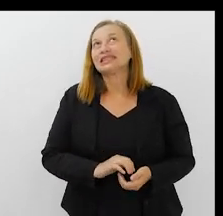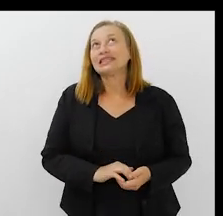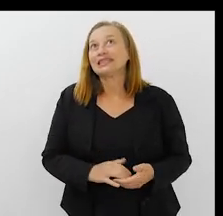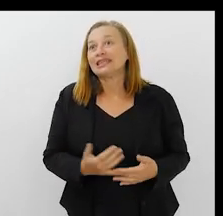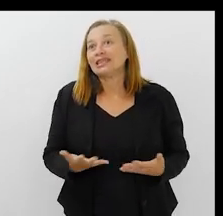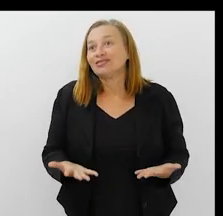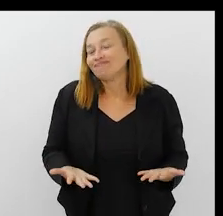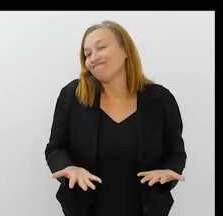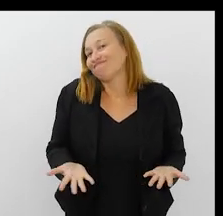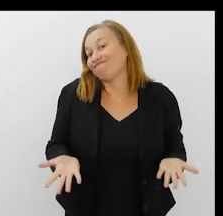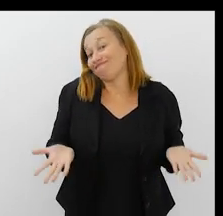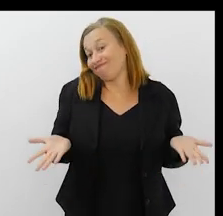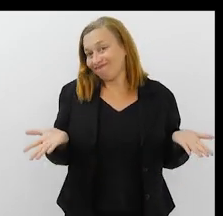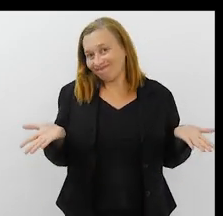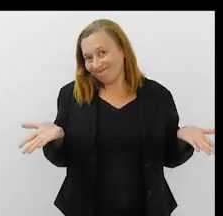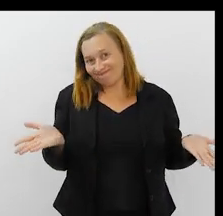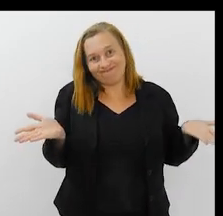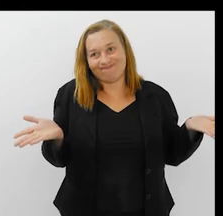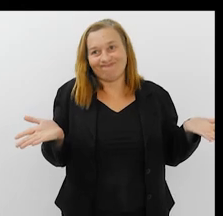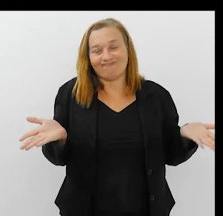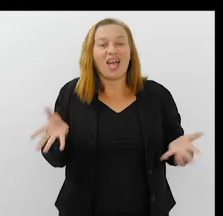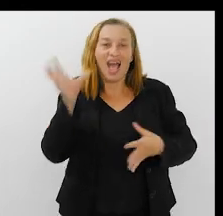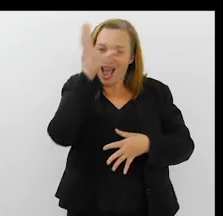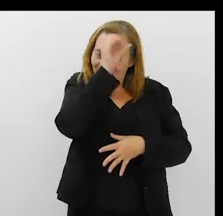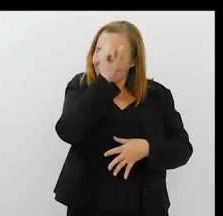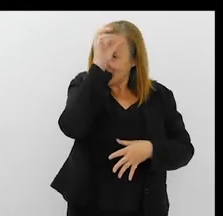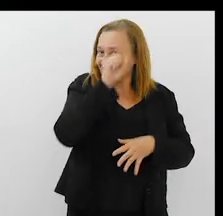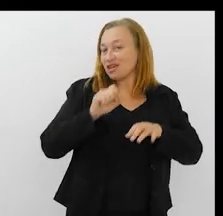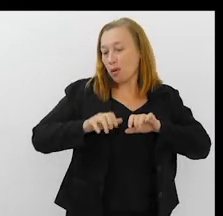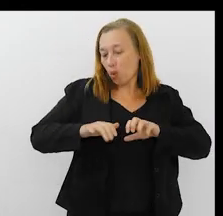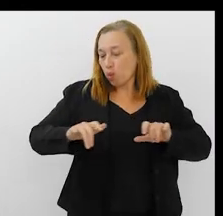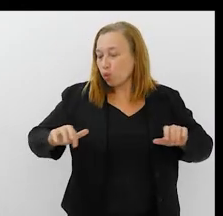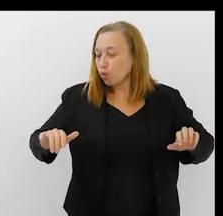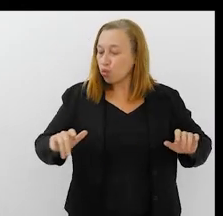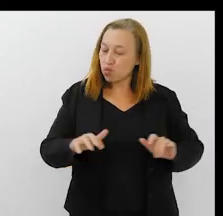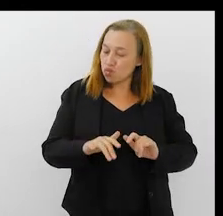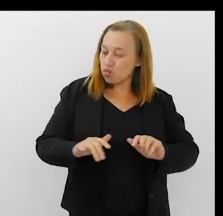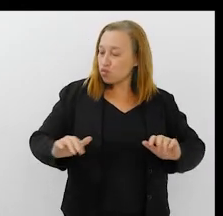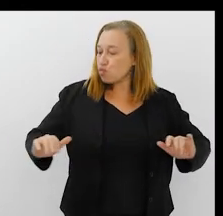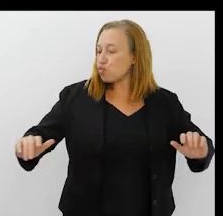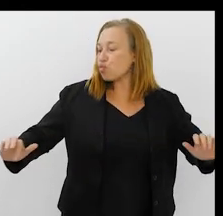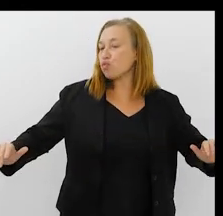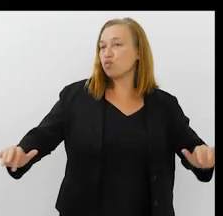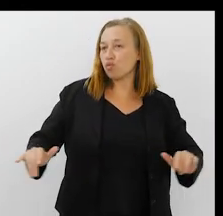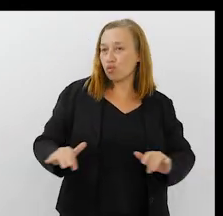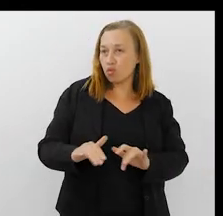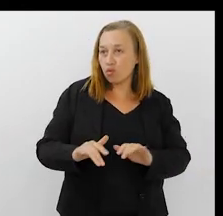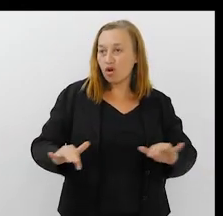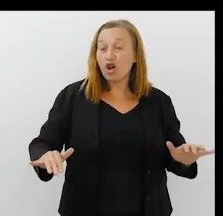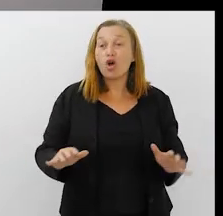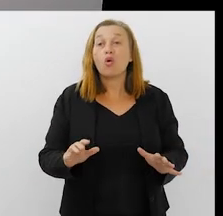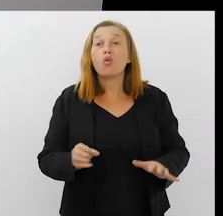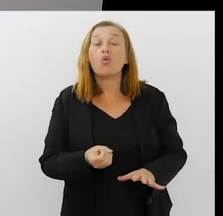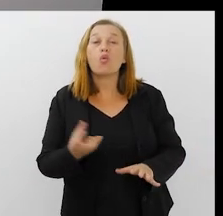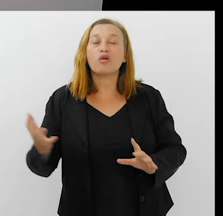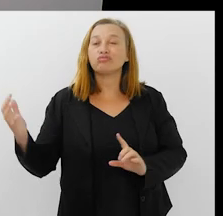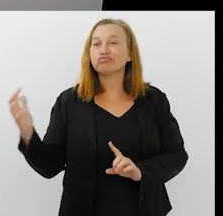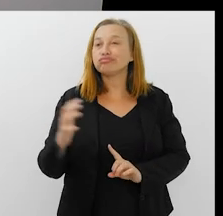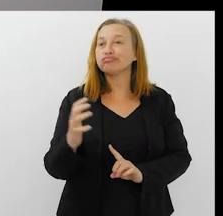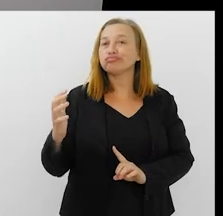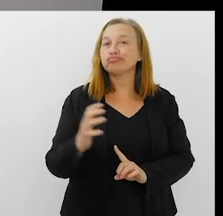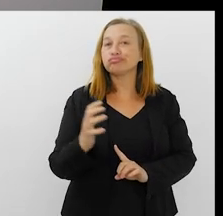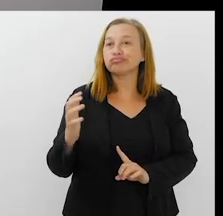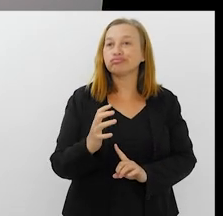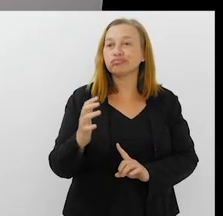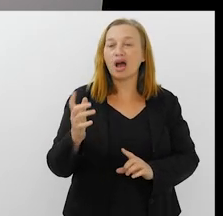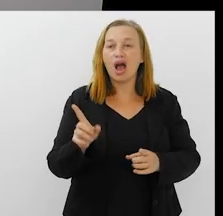E, enfim, e aprendi piano, então a lebolota. Eu ia perguntar o quanto que a música influenciou